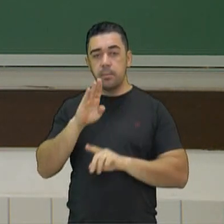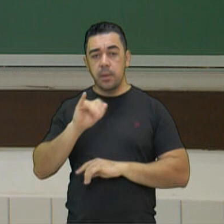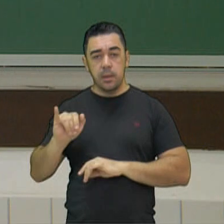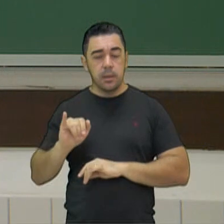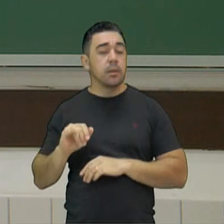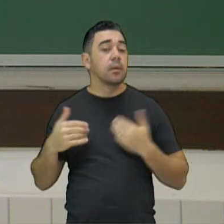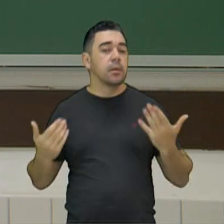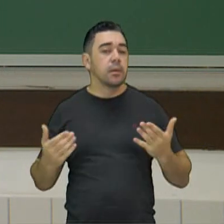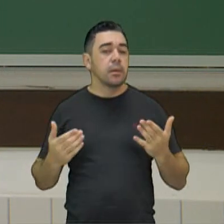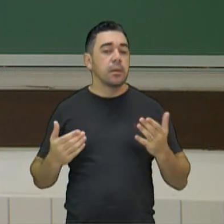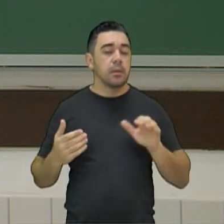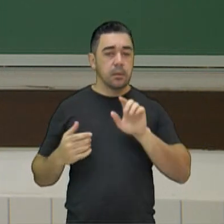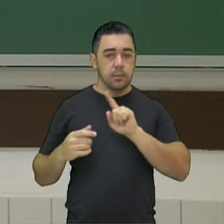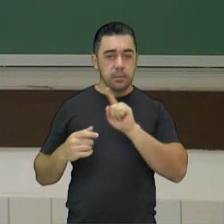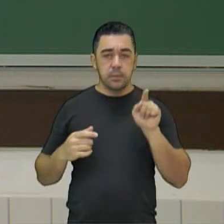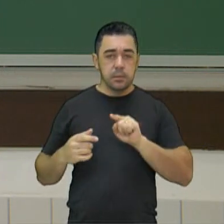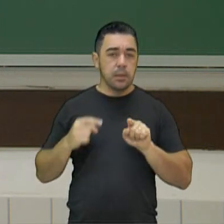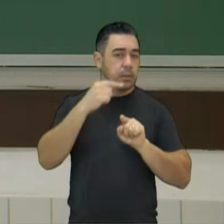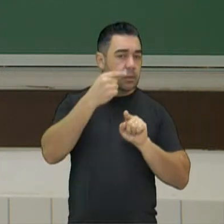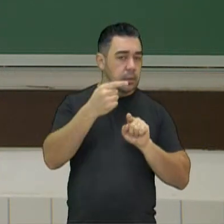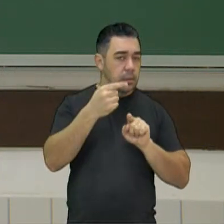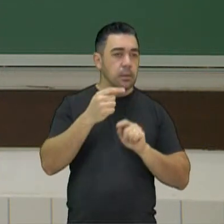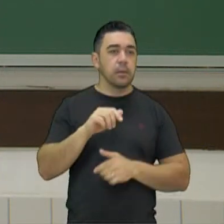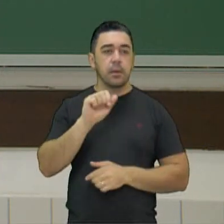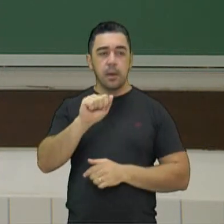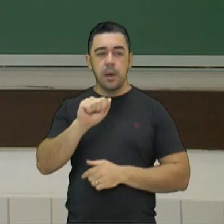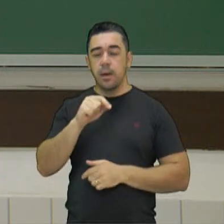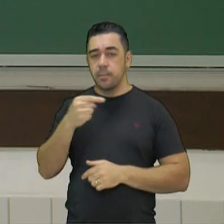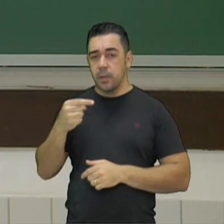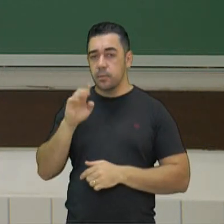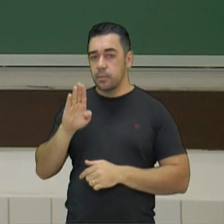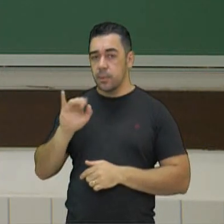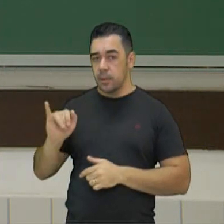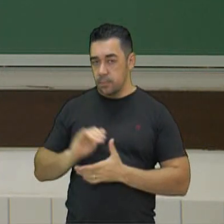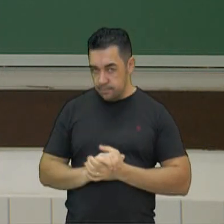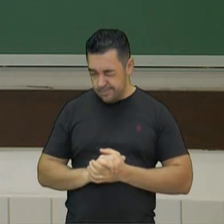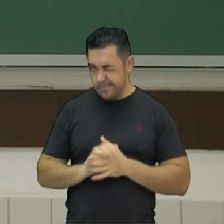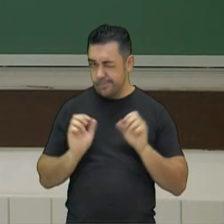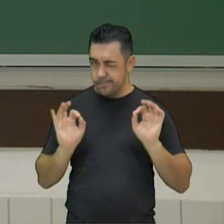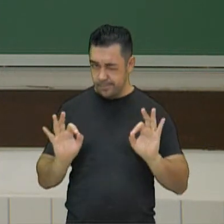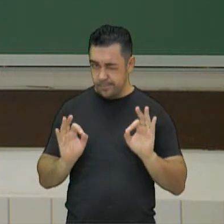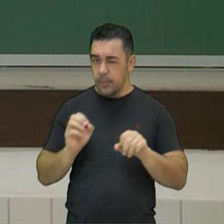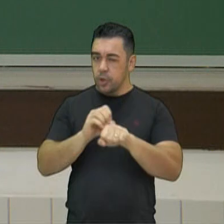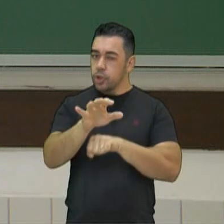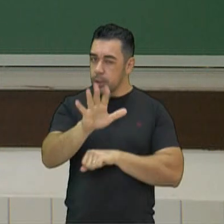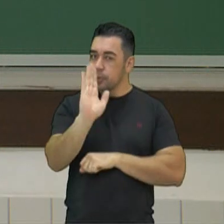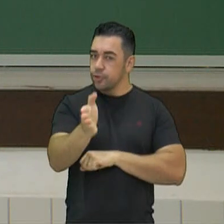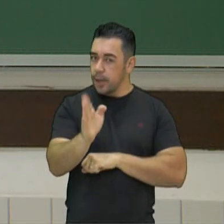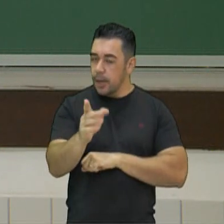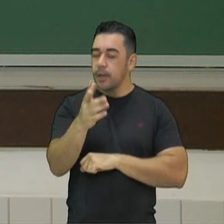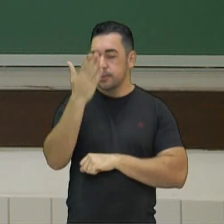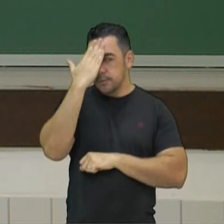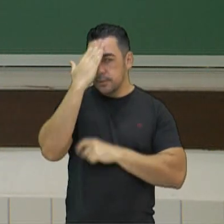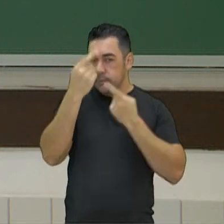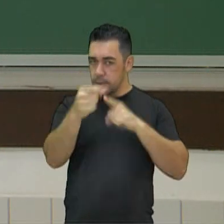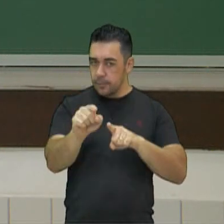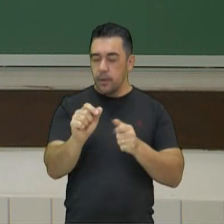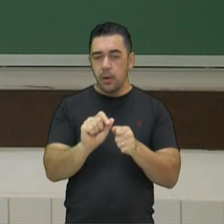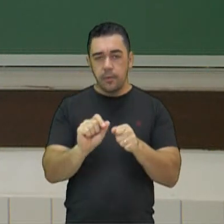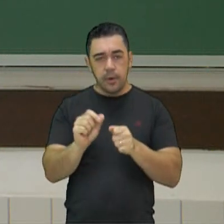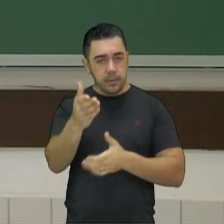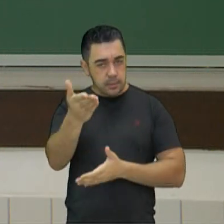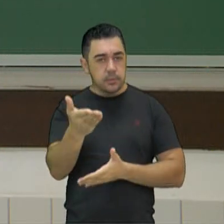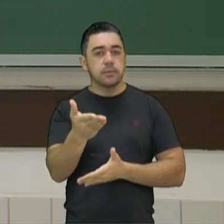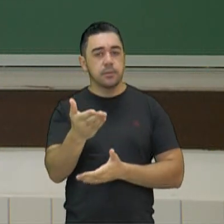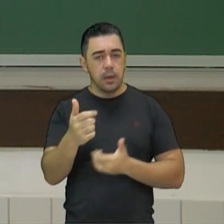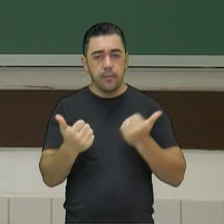o conjugado de z? Z', a menos bi. Tá? Já falei bastante, já dei bastante dica. Agora você